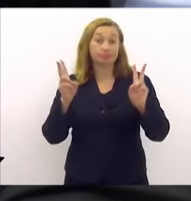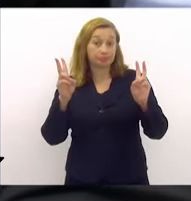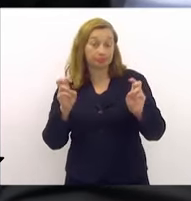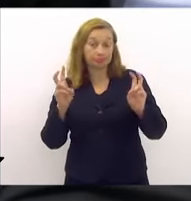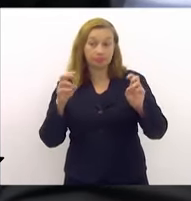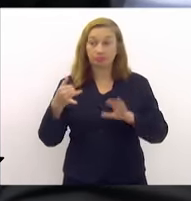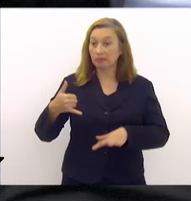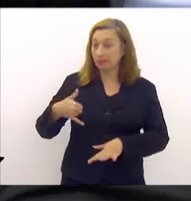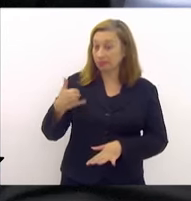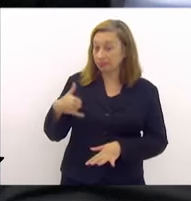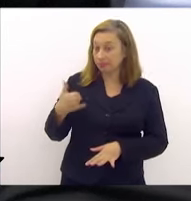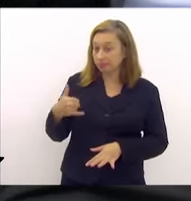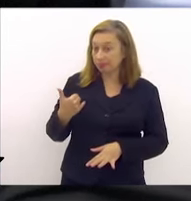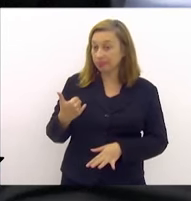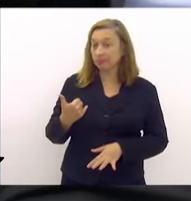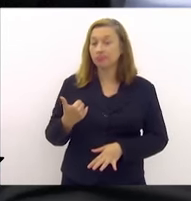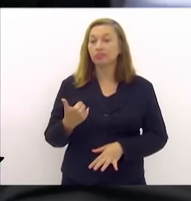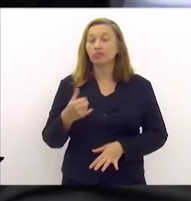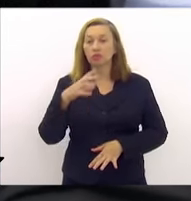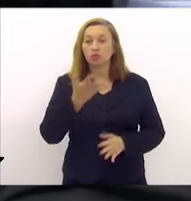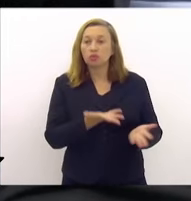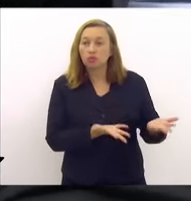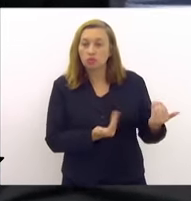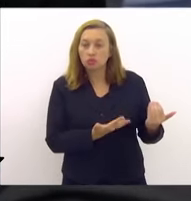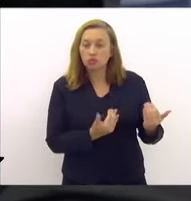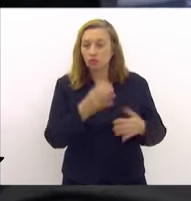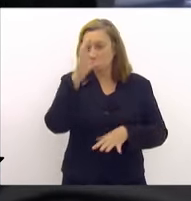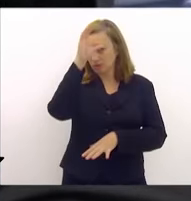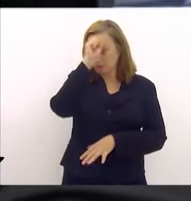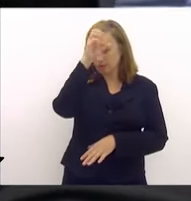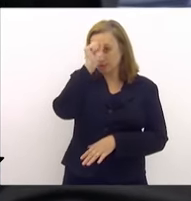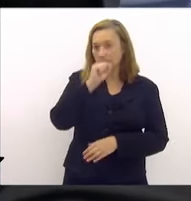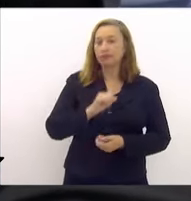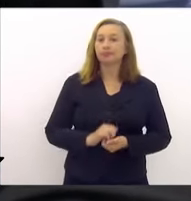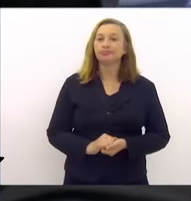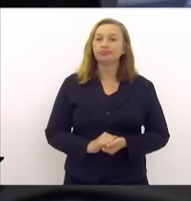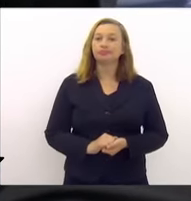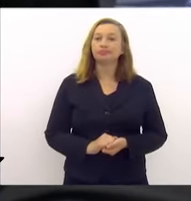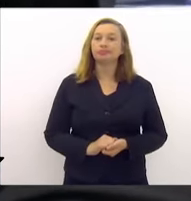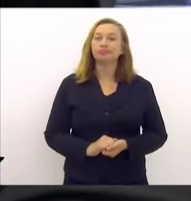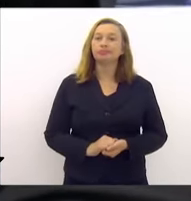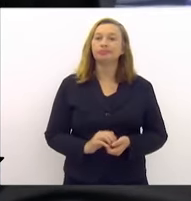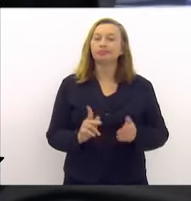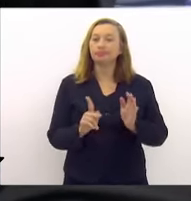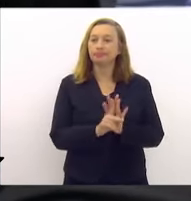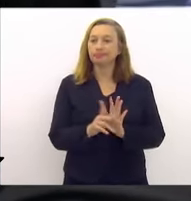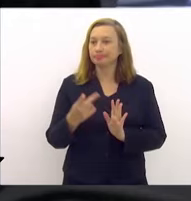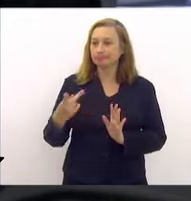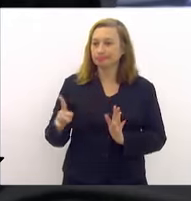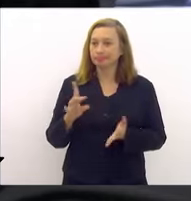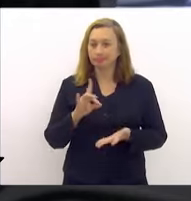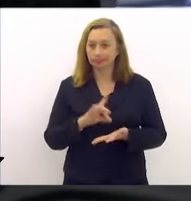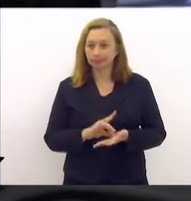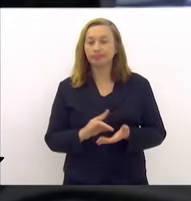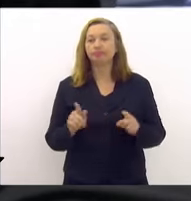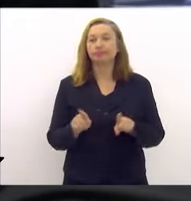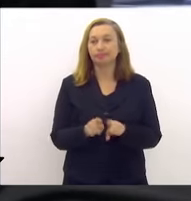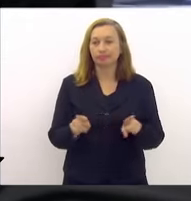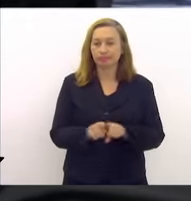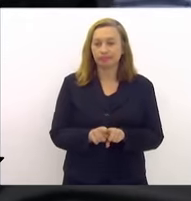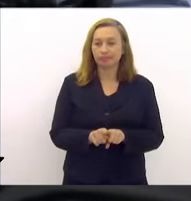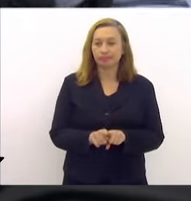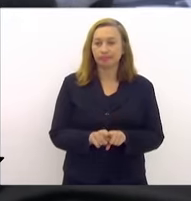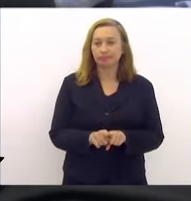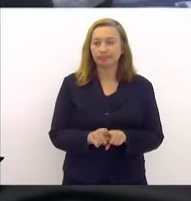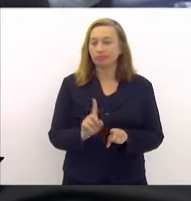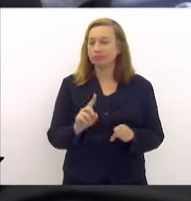da idade, do menor aprendiz, que acabava que no projeto dele original também não